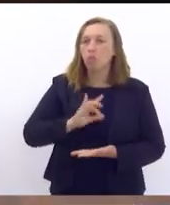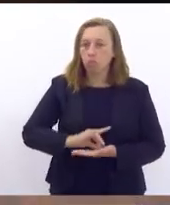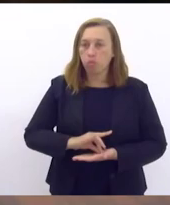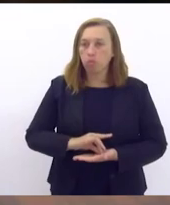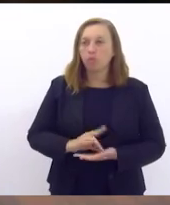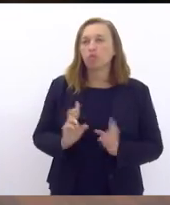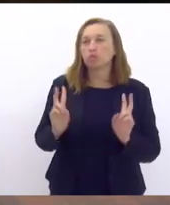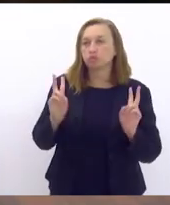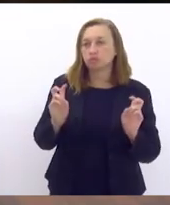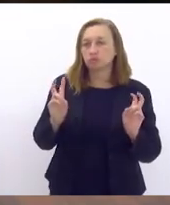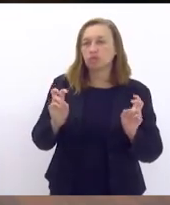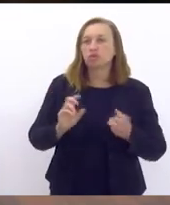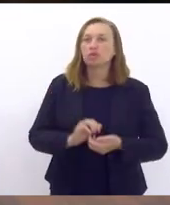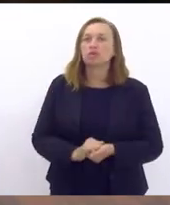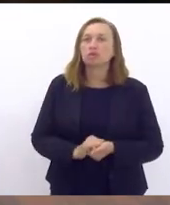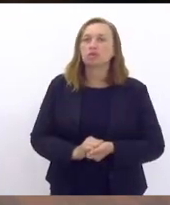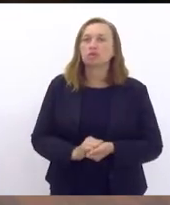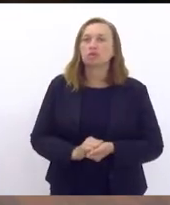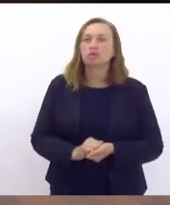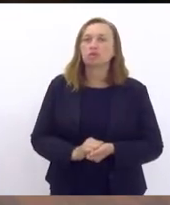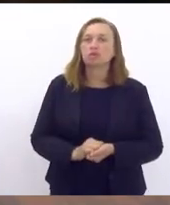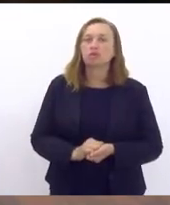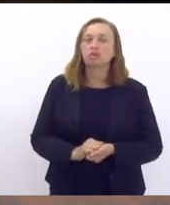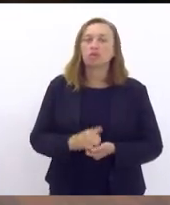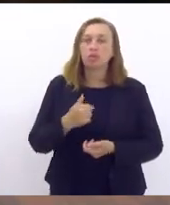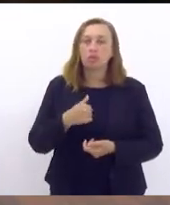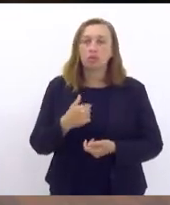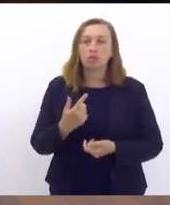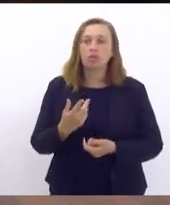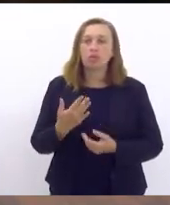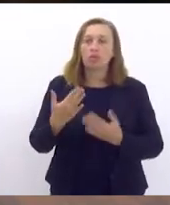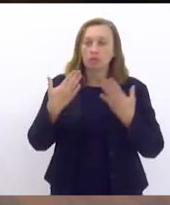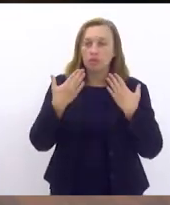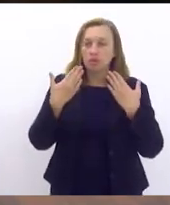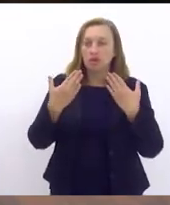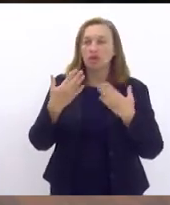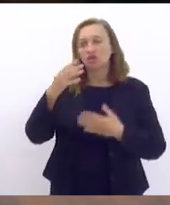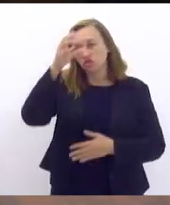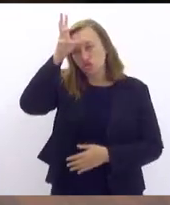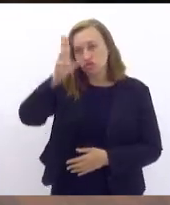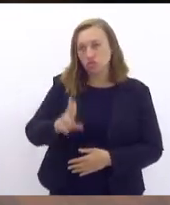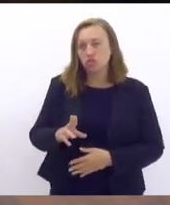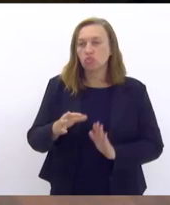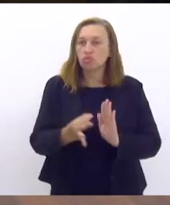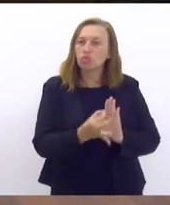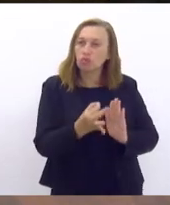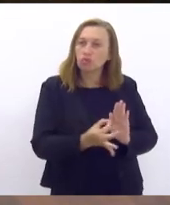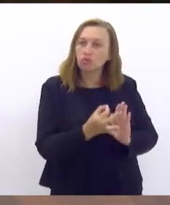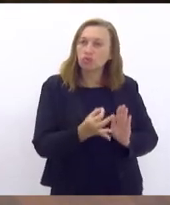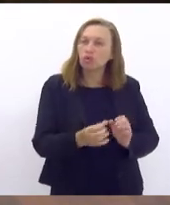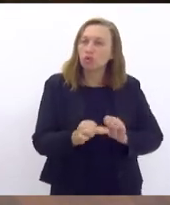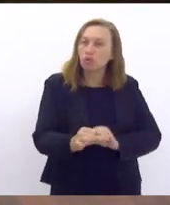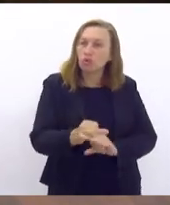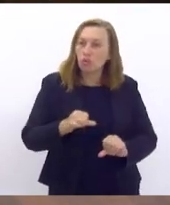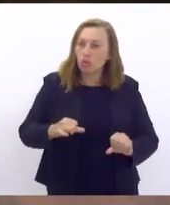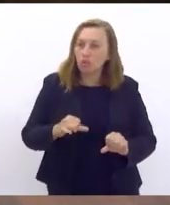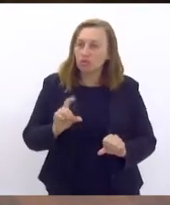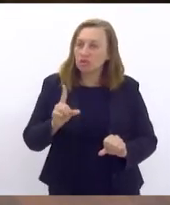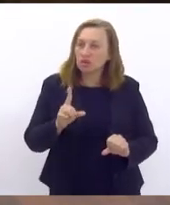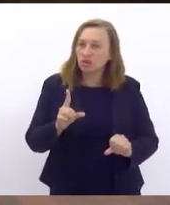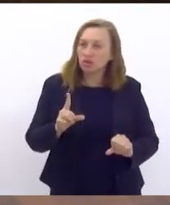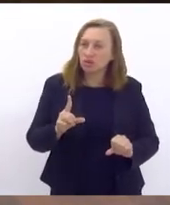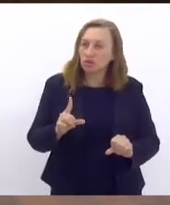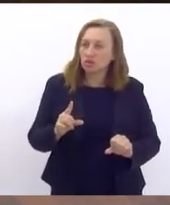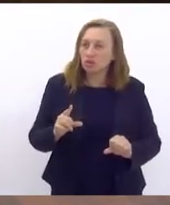da matéria. E eu apresentei, Tia Ju, um parecer divergente, não no mérito